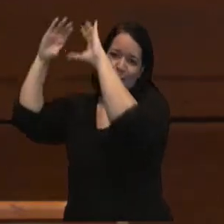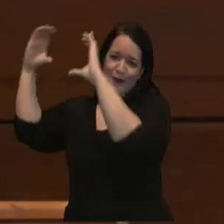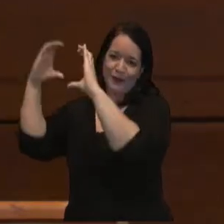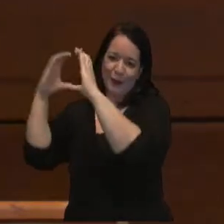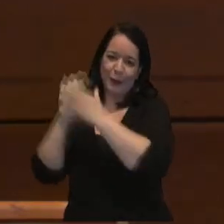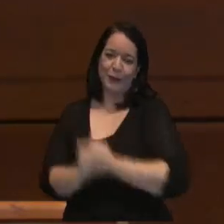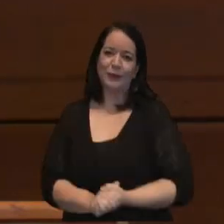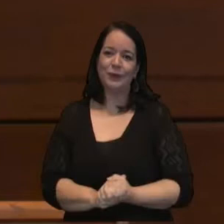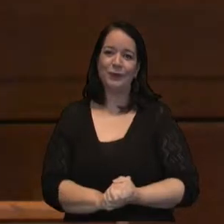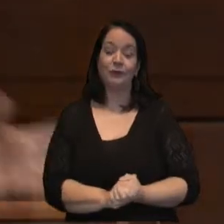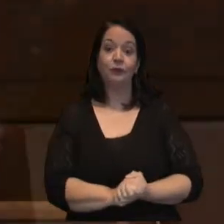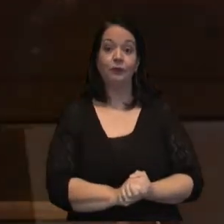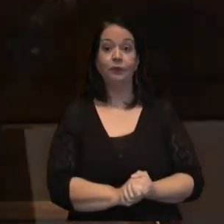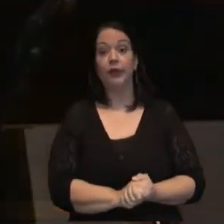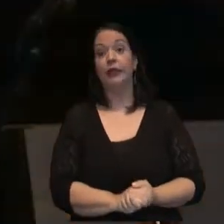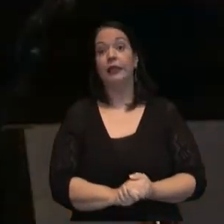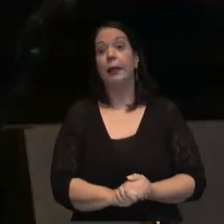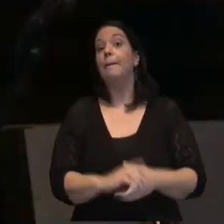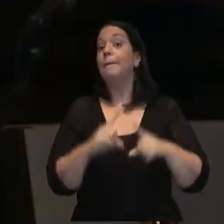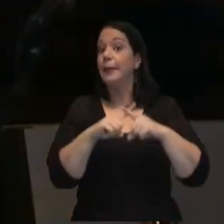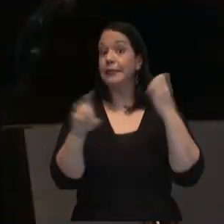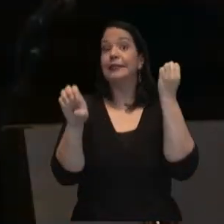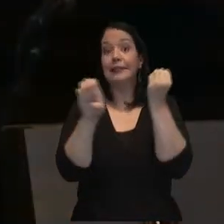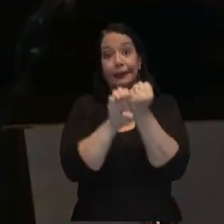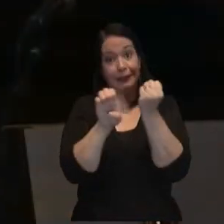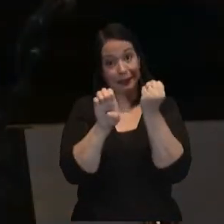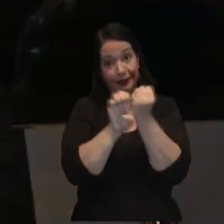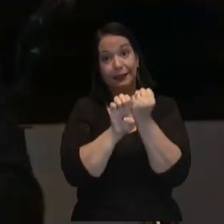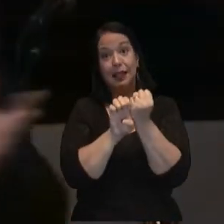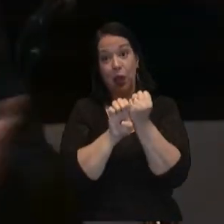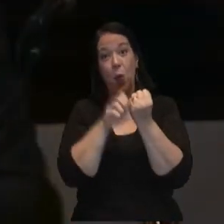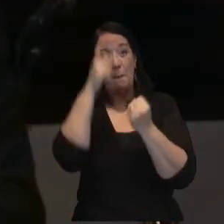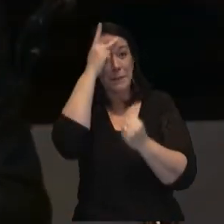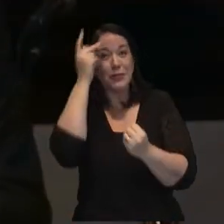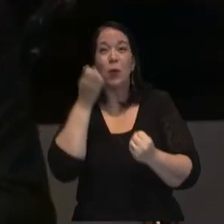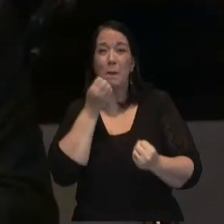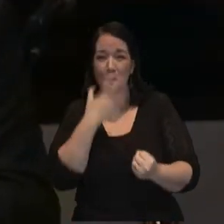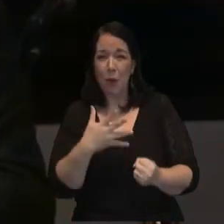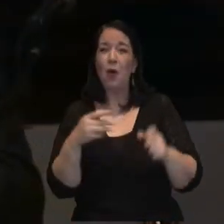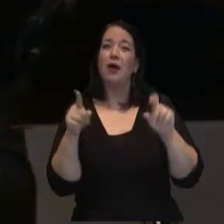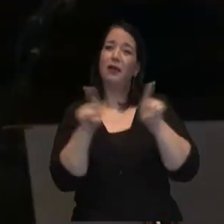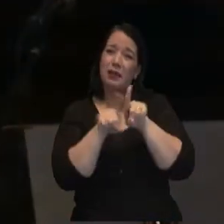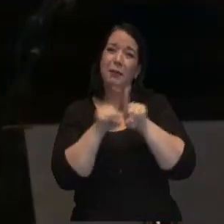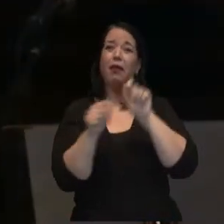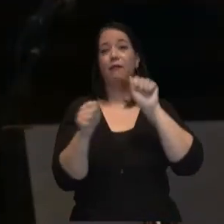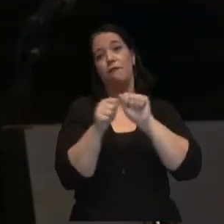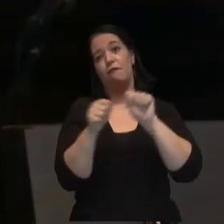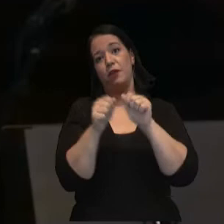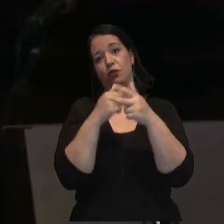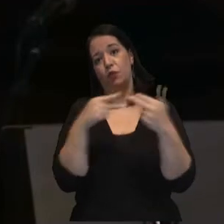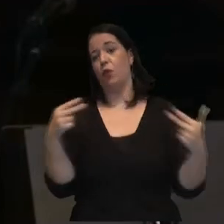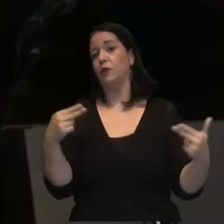homem realizou coisas magníficas, este homem do bem. Informa-nos a palavra de Deus que